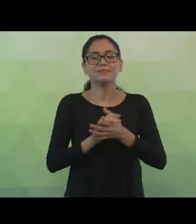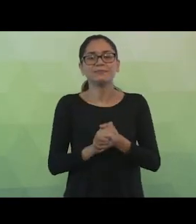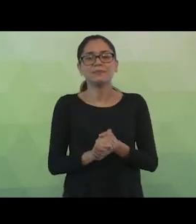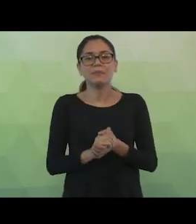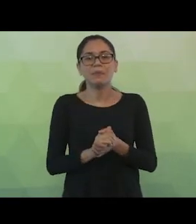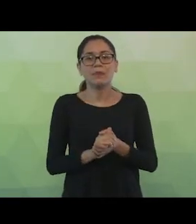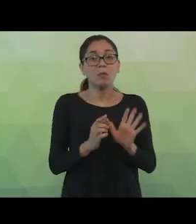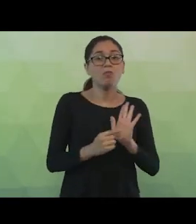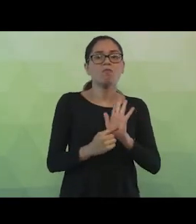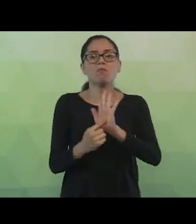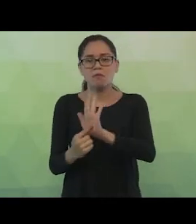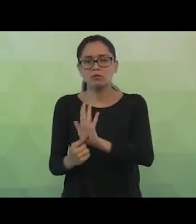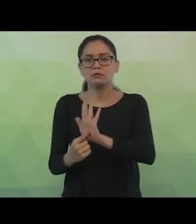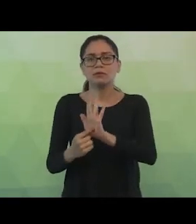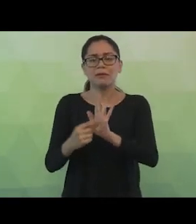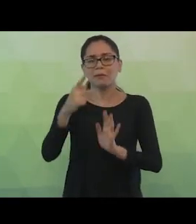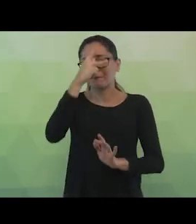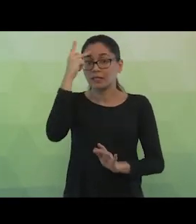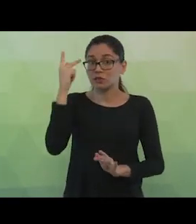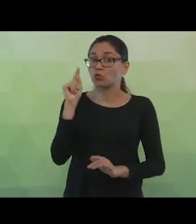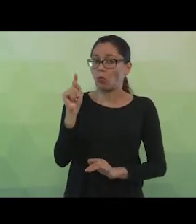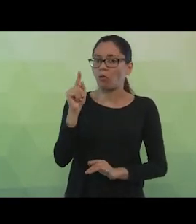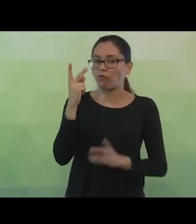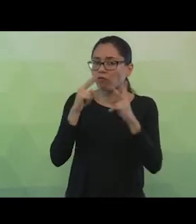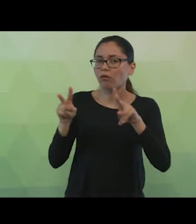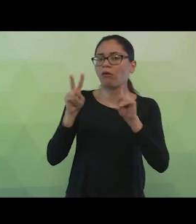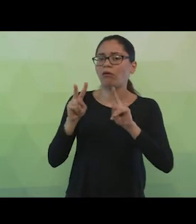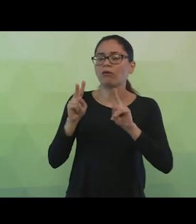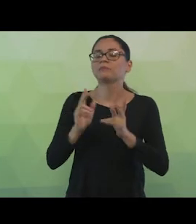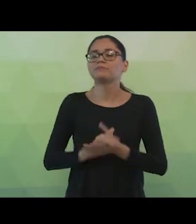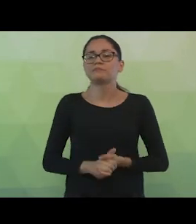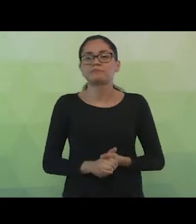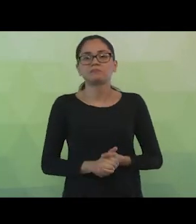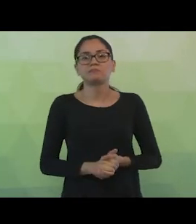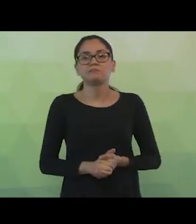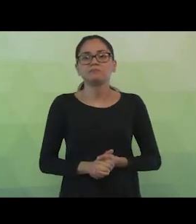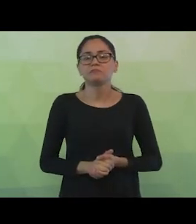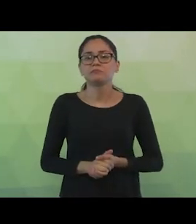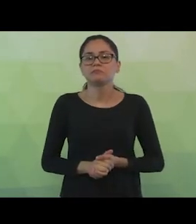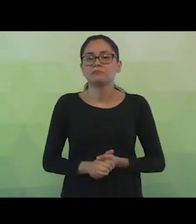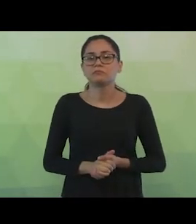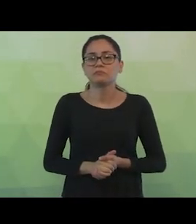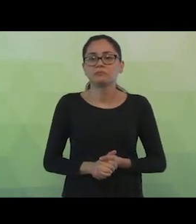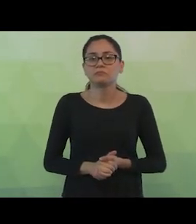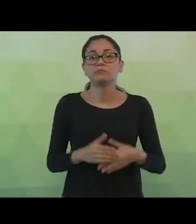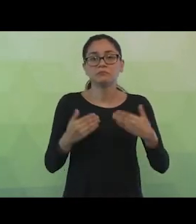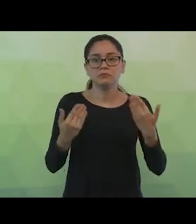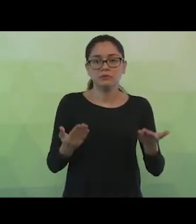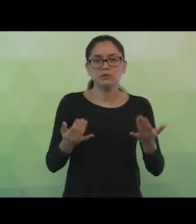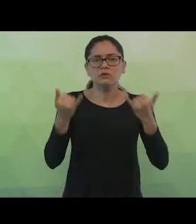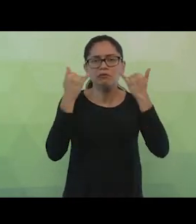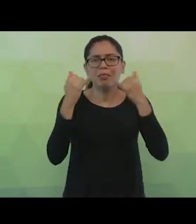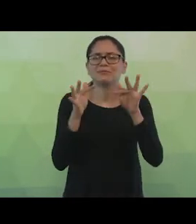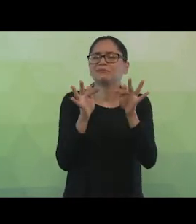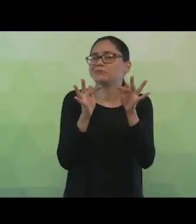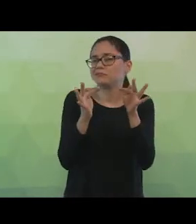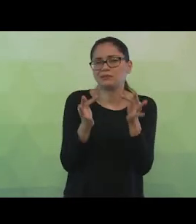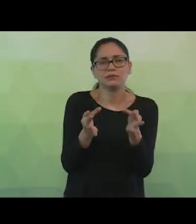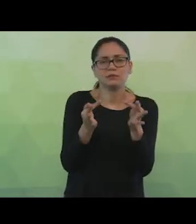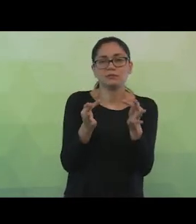ser passado para o usuário. Neste caso aqui, vamos colocar uma informação